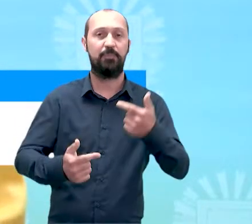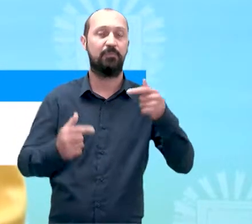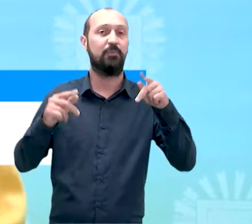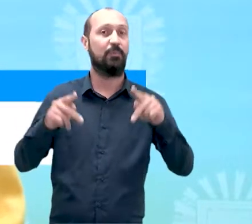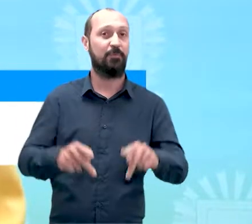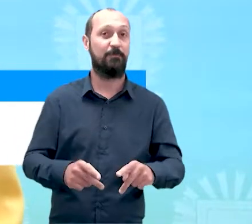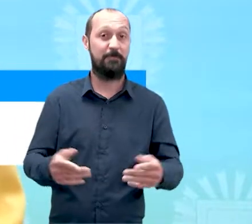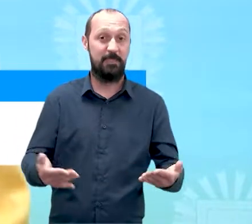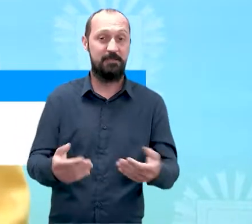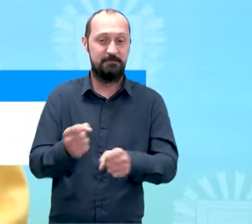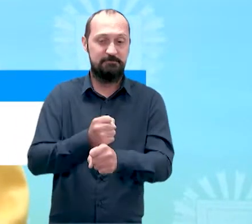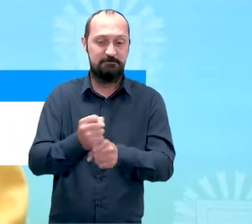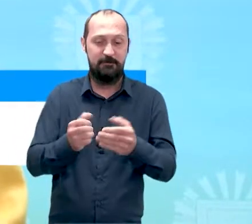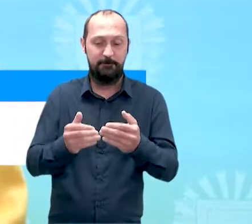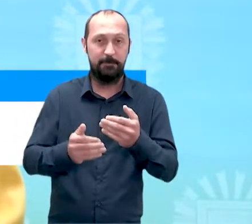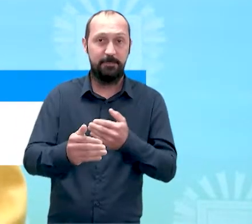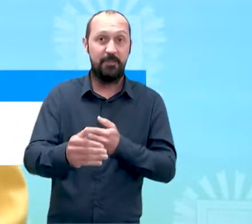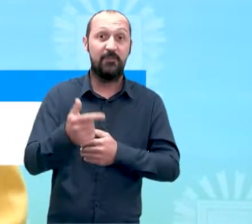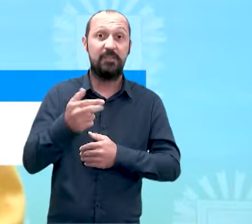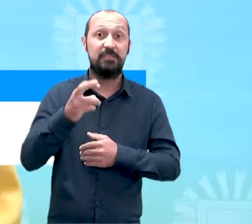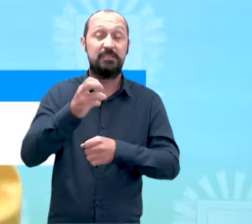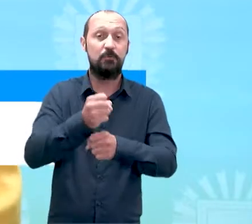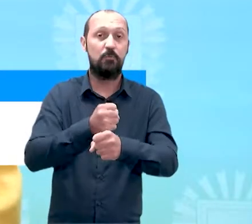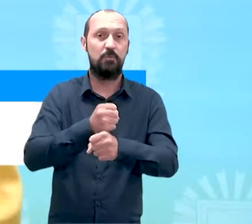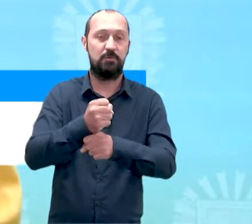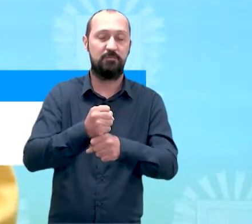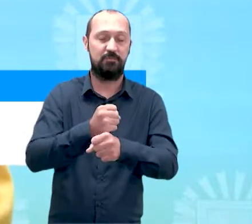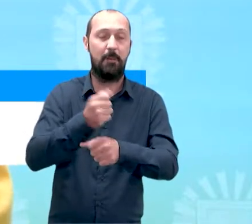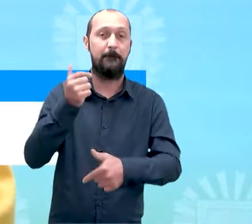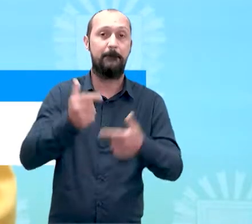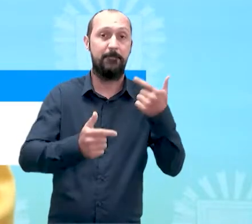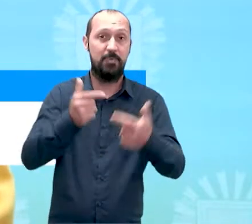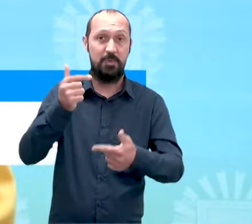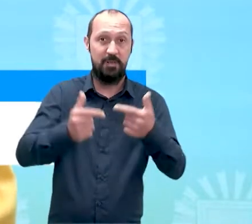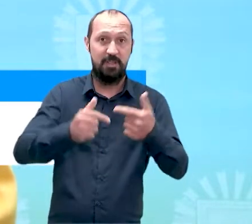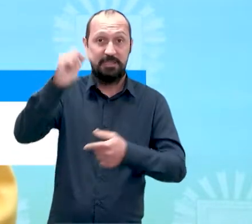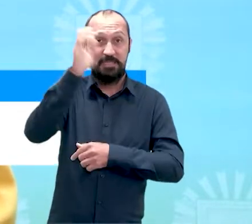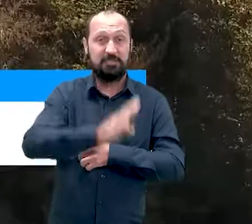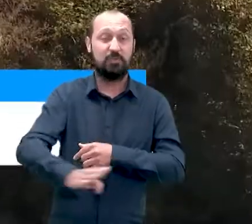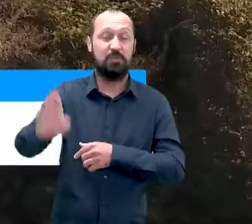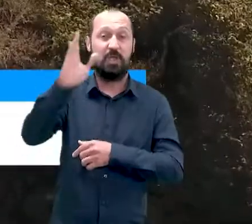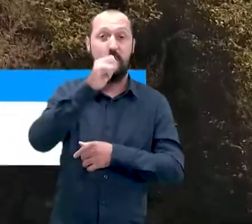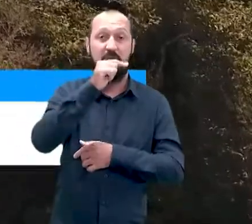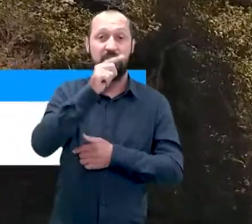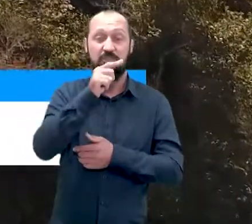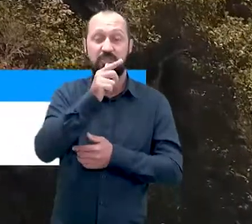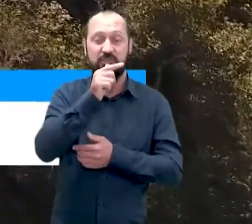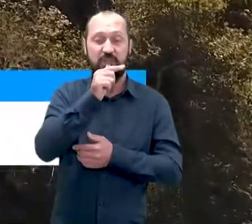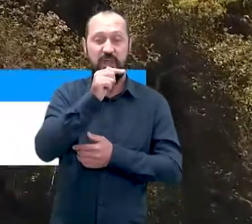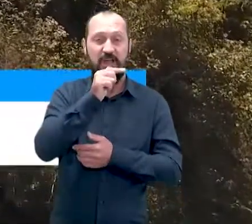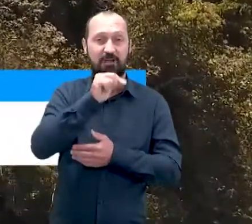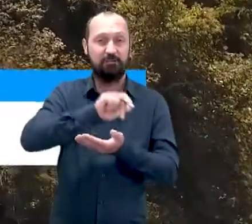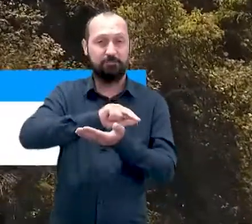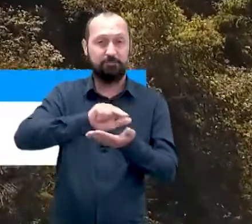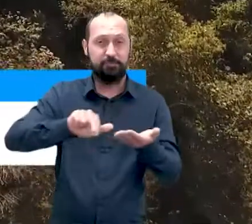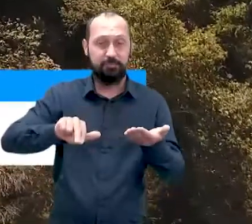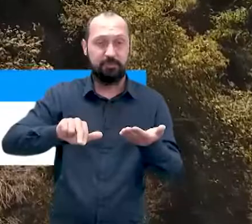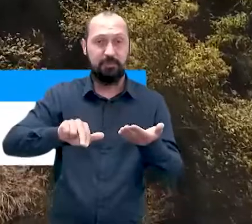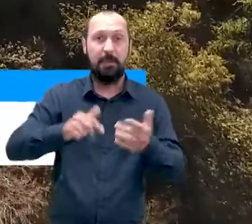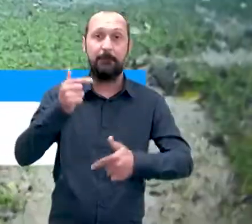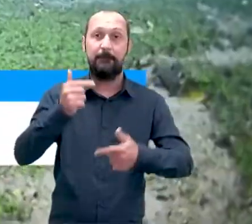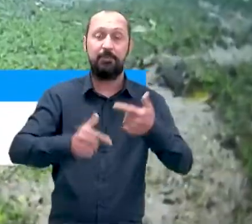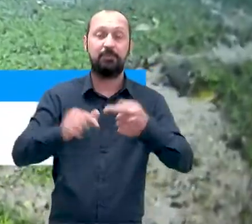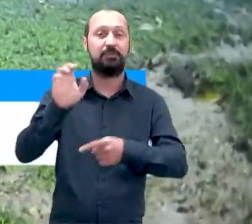fato, participar das políticas públicas. Hoje, este ano, a gente faz 25 anos da Política Nacional de Recursos